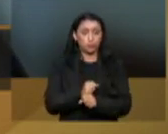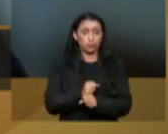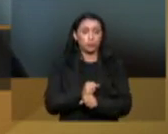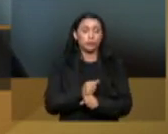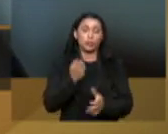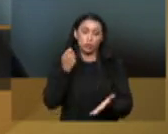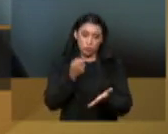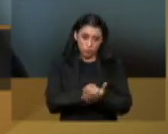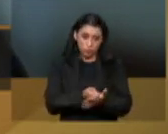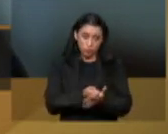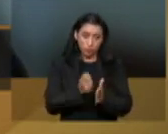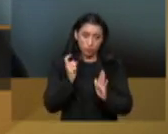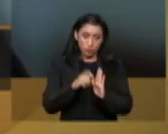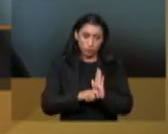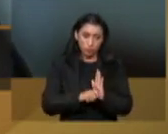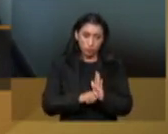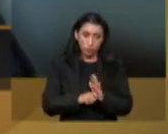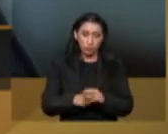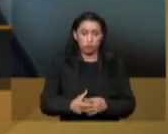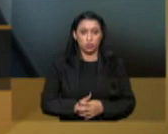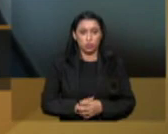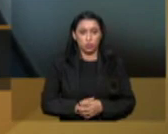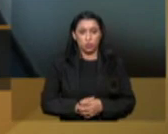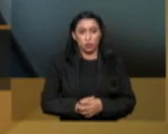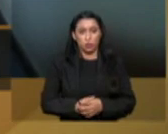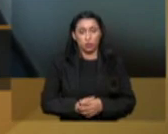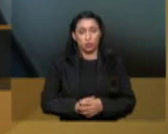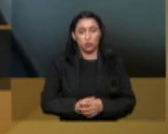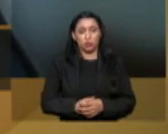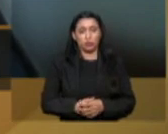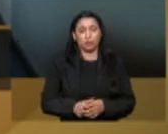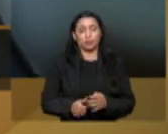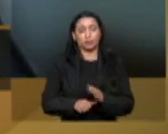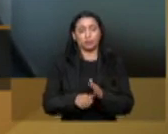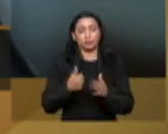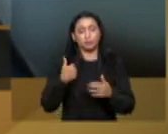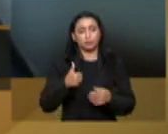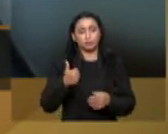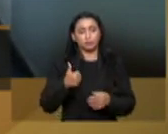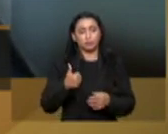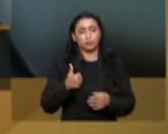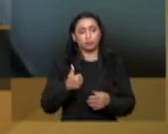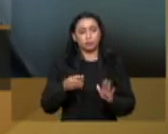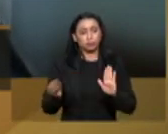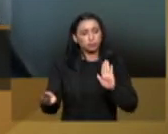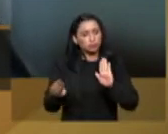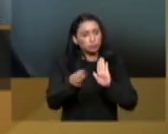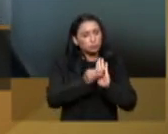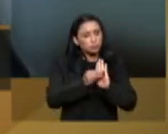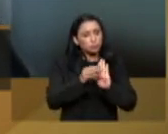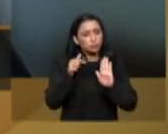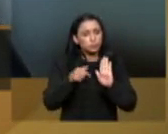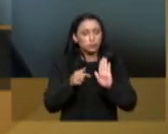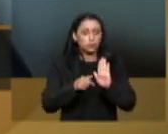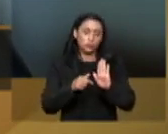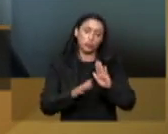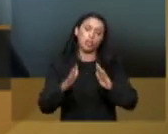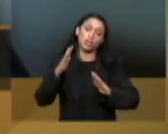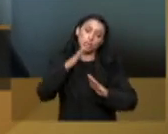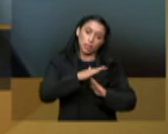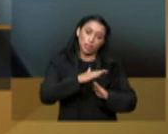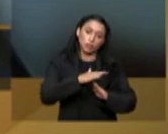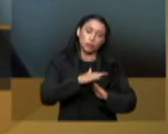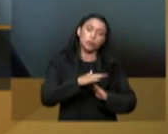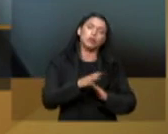referidas contribuições. Por primeiro, o dispositivo fixa tetos,